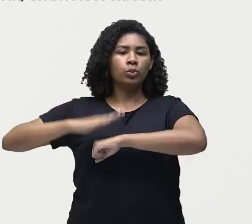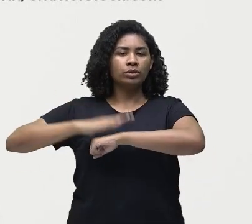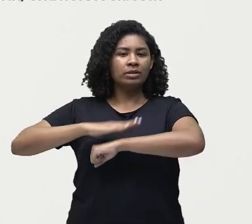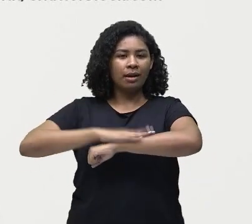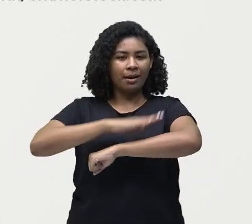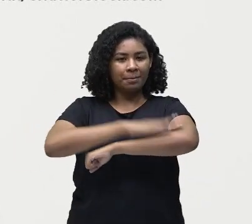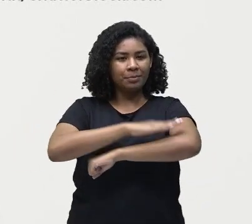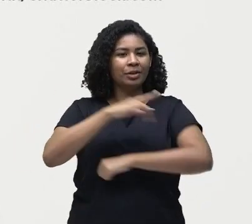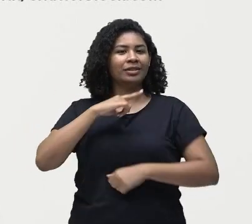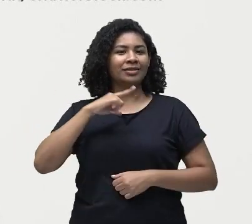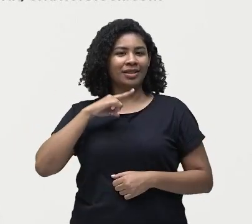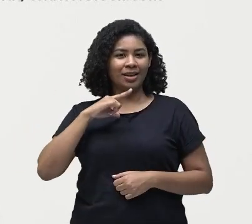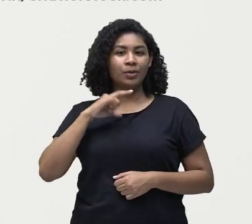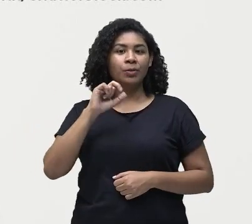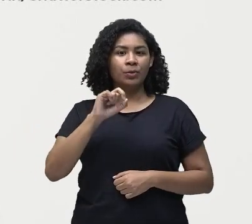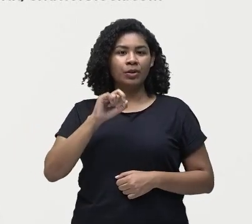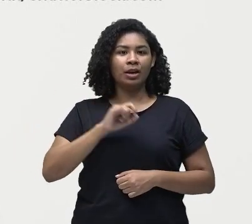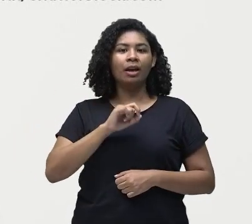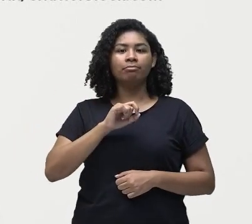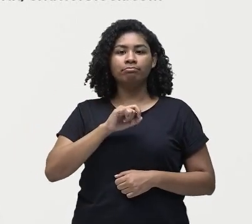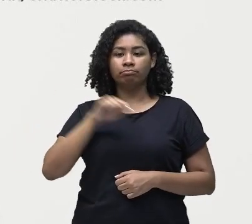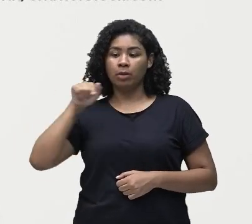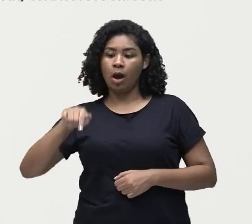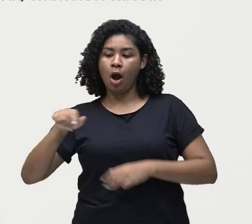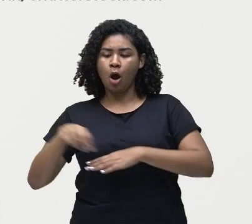cadeia alimentar das cobras.